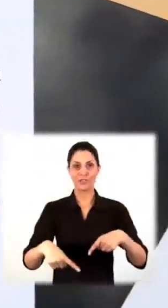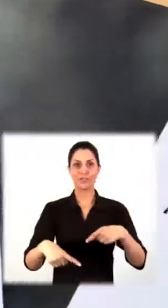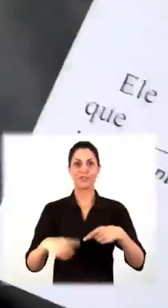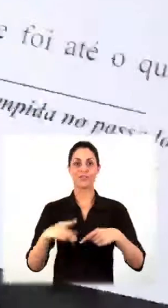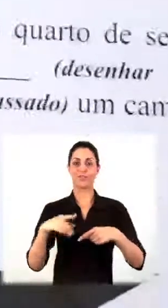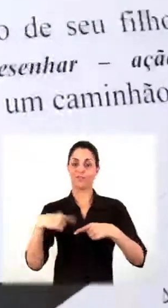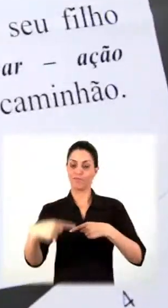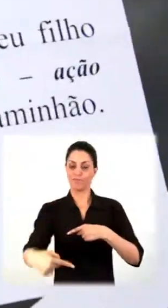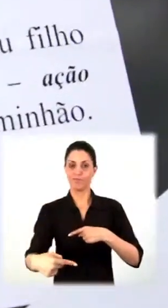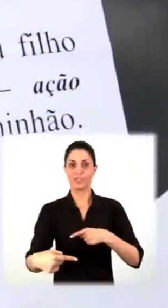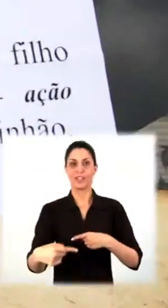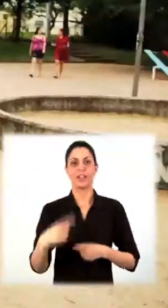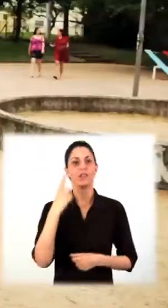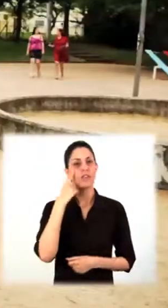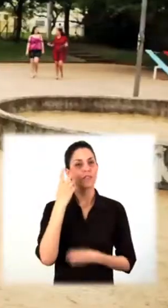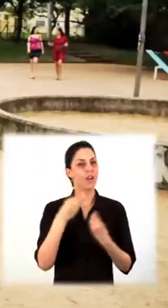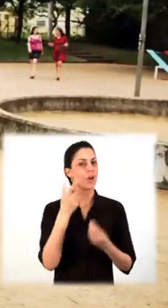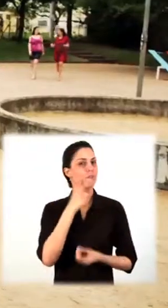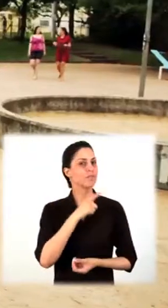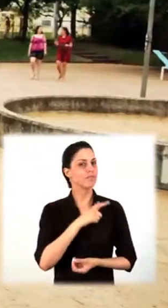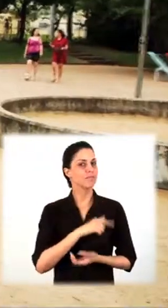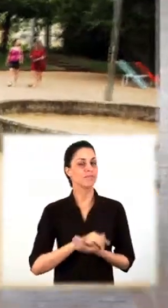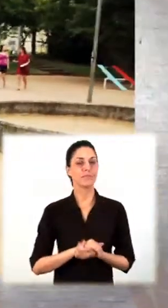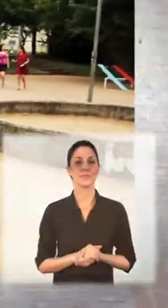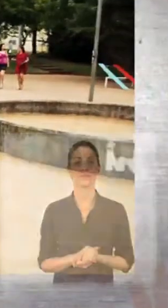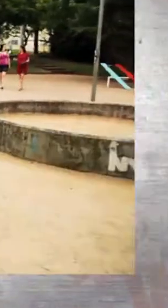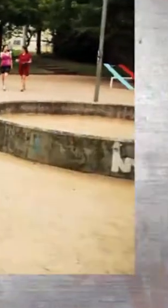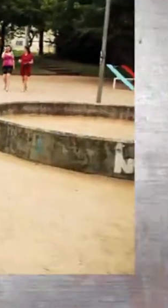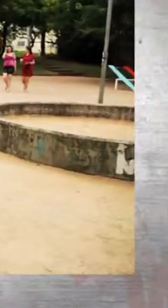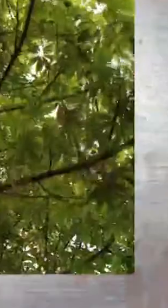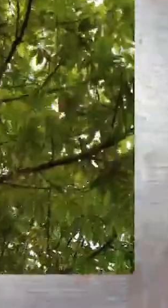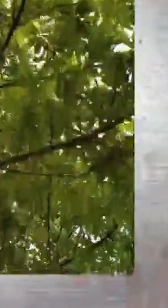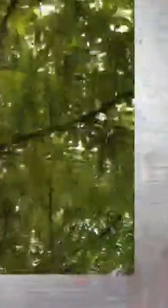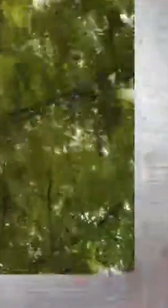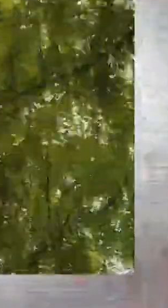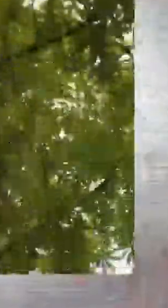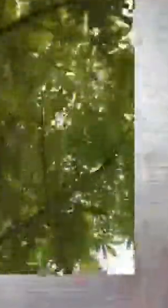antes do desafio final. Vamos ver como ela se sai.